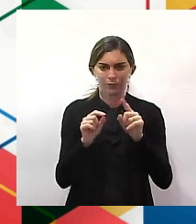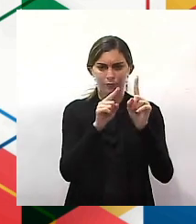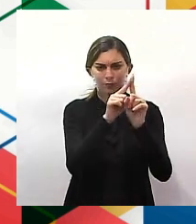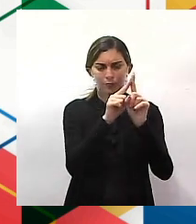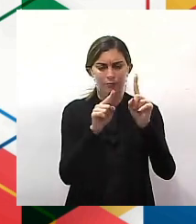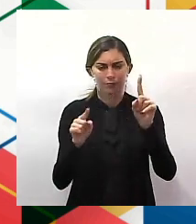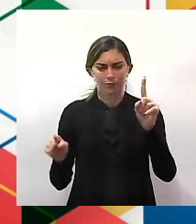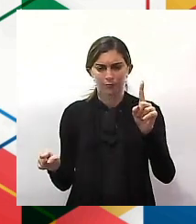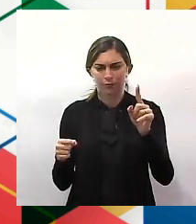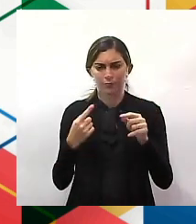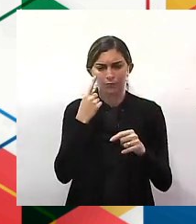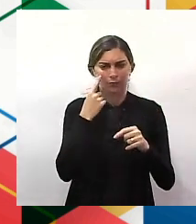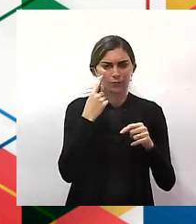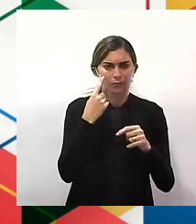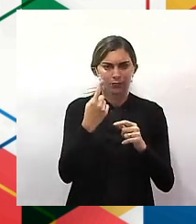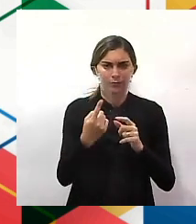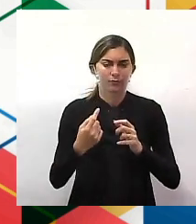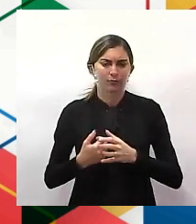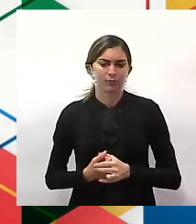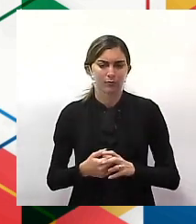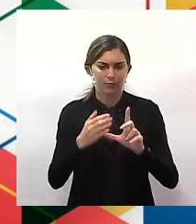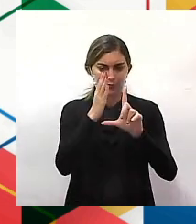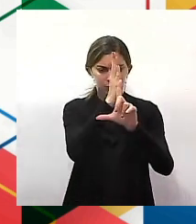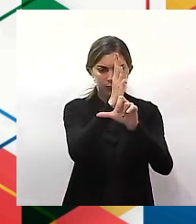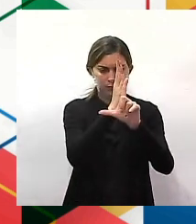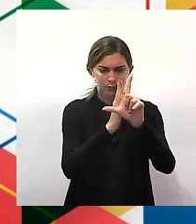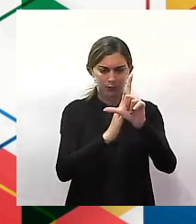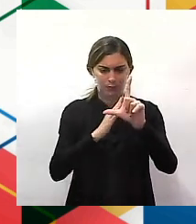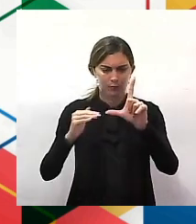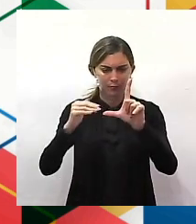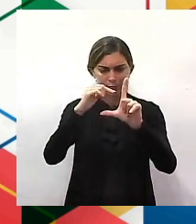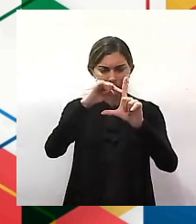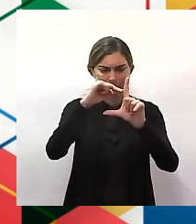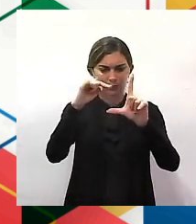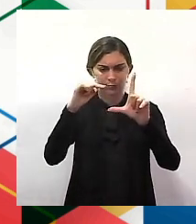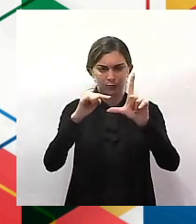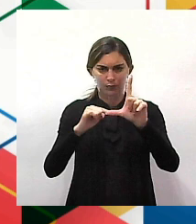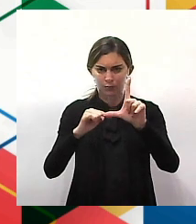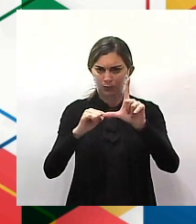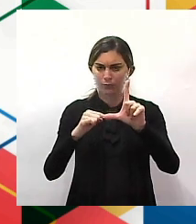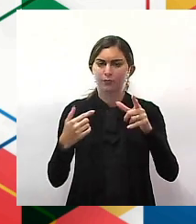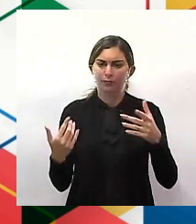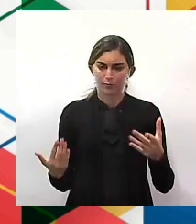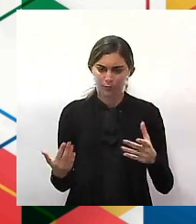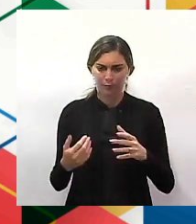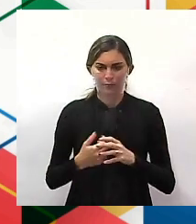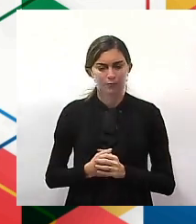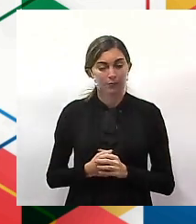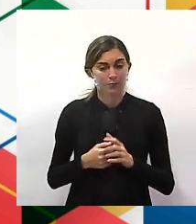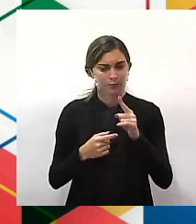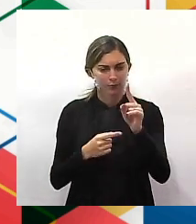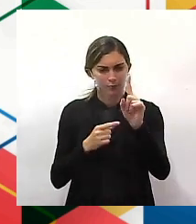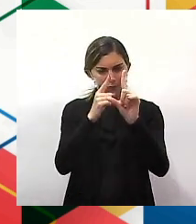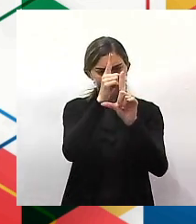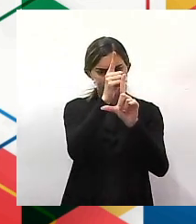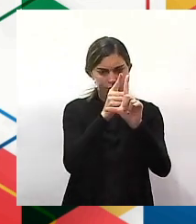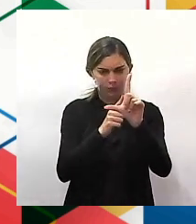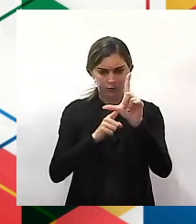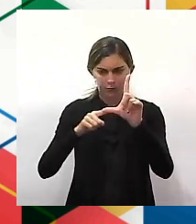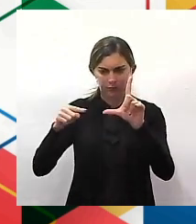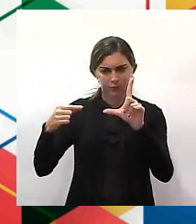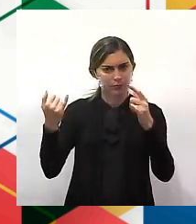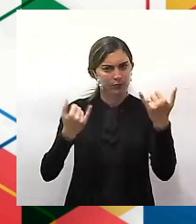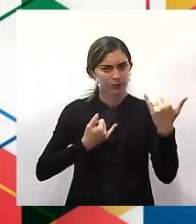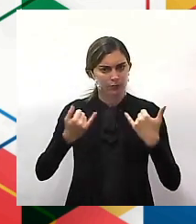aqui, ó. Olha o triângulo retângulo, ó. Forma aqui o triângulo retângulo. E a partir dessas